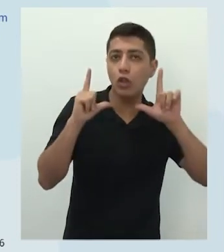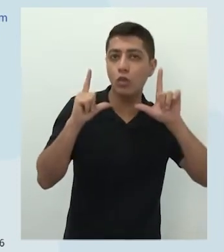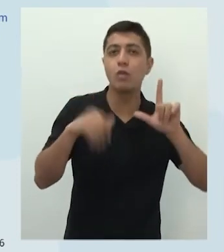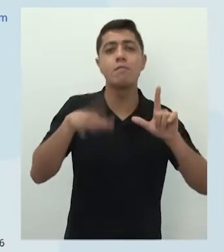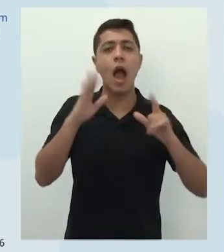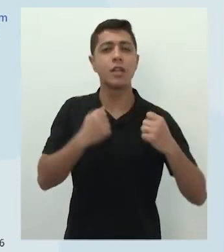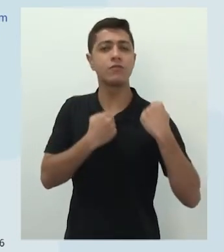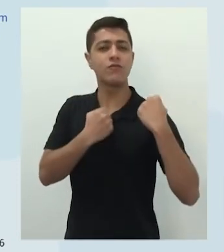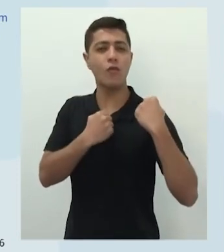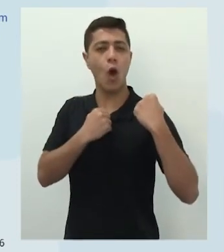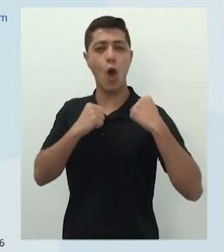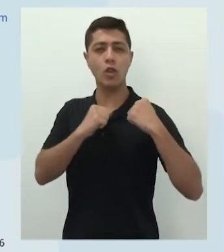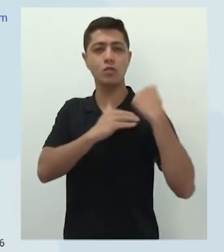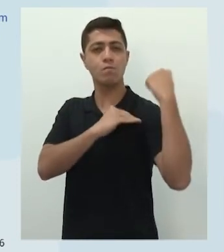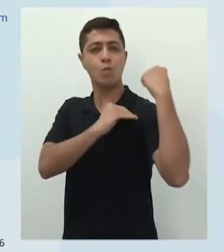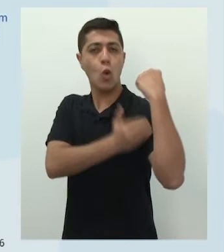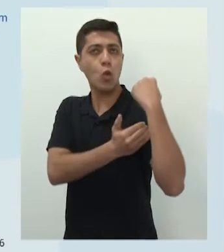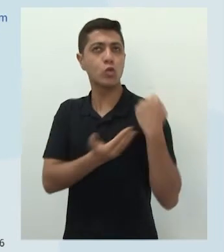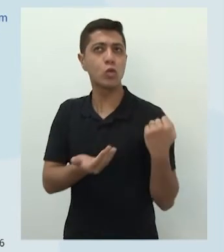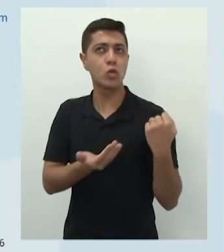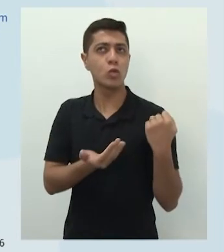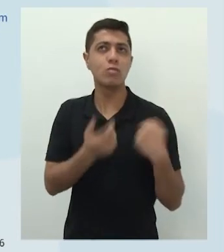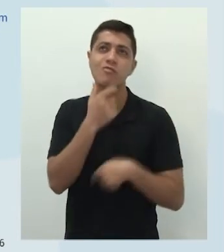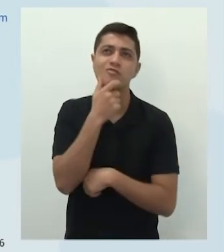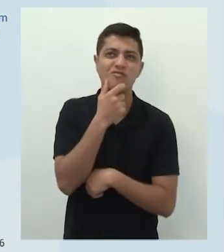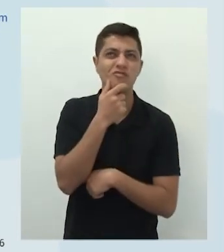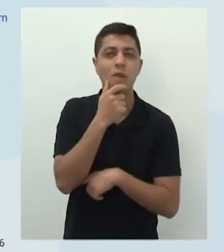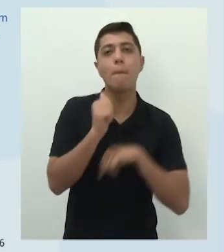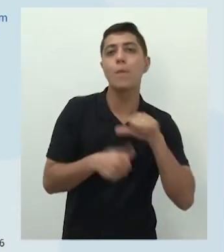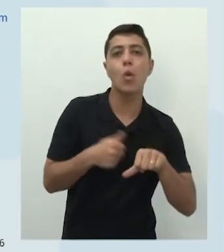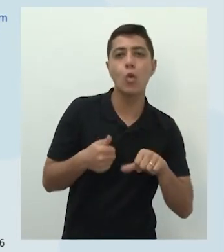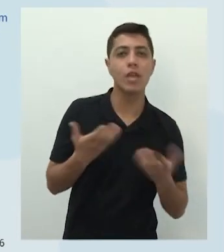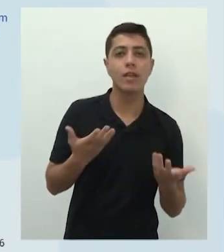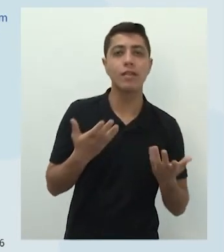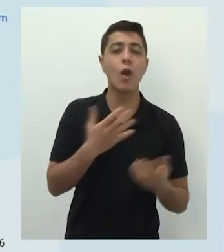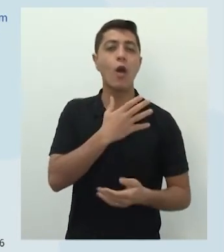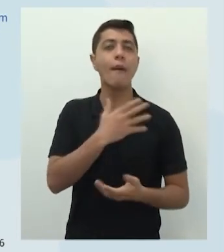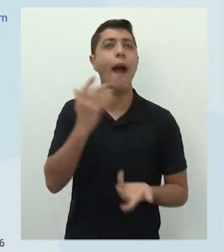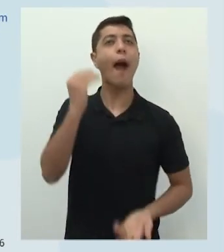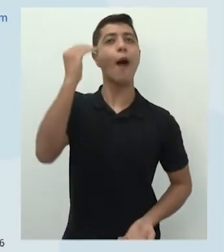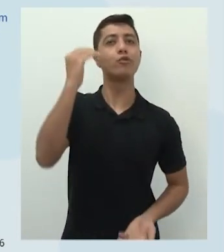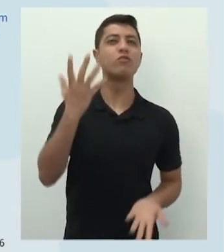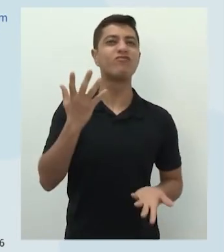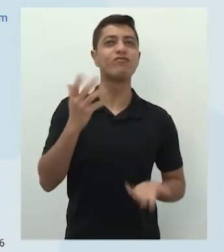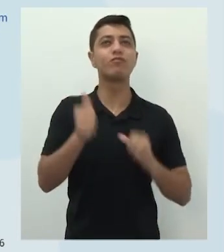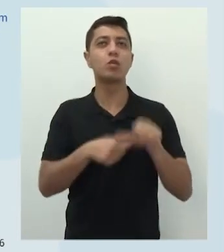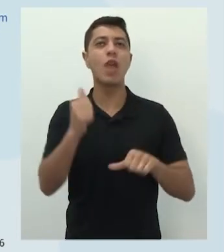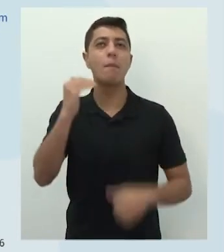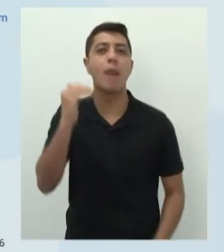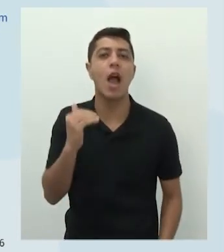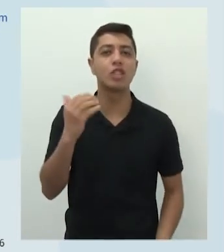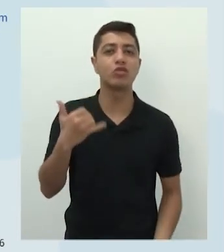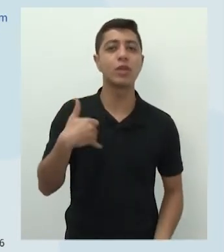uma etiqueta diferente nos seus cadernos para parecer mais velha. Hoje não é mais isso. Hoje é internet. Ou seja, o próprio manipular